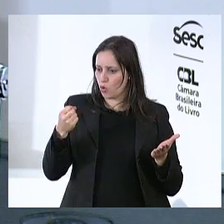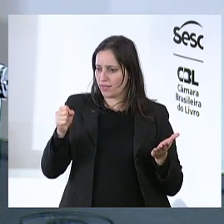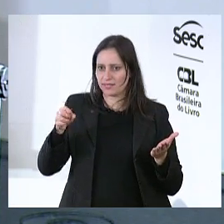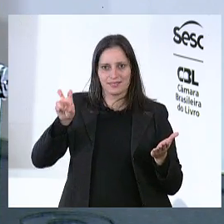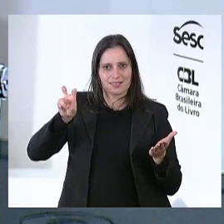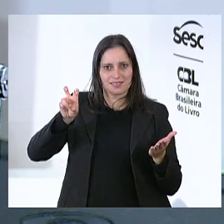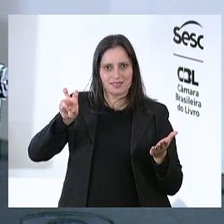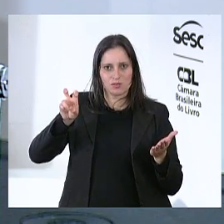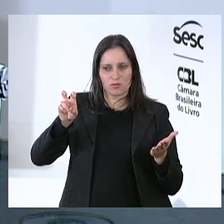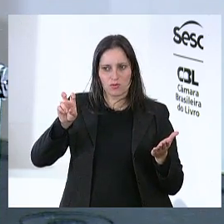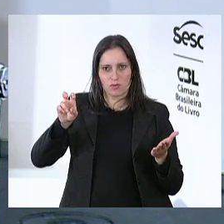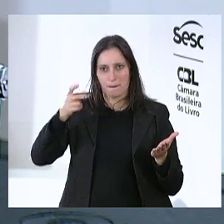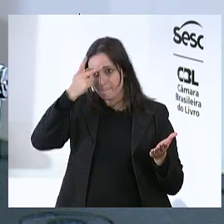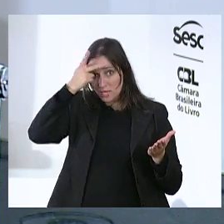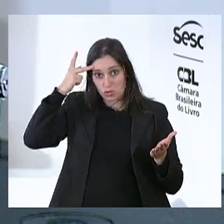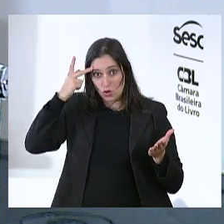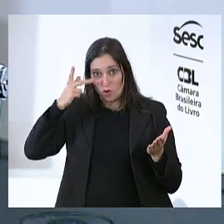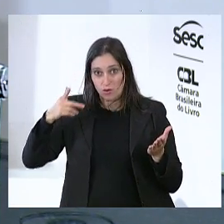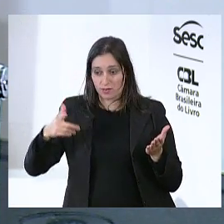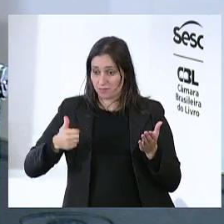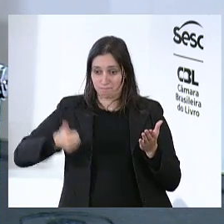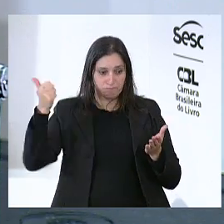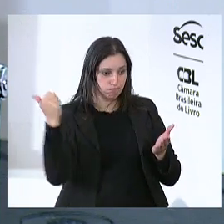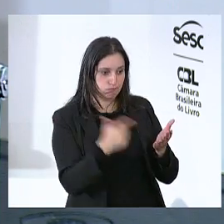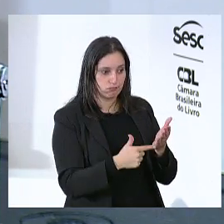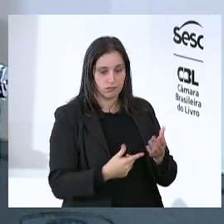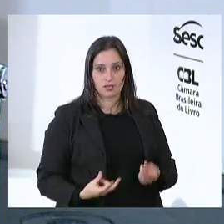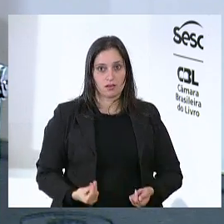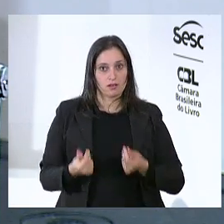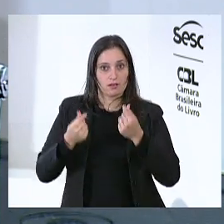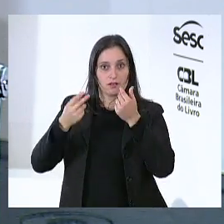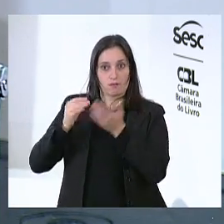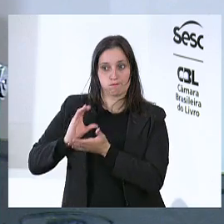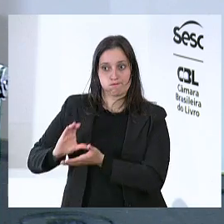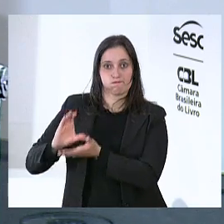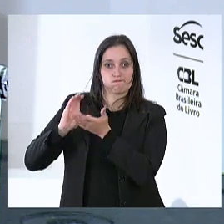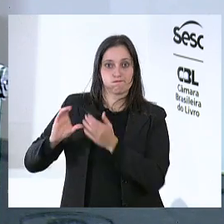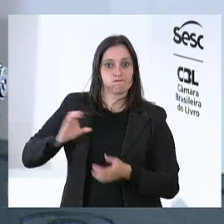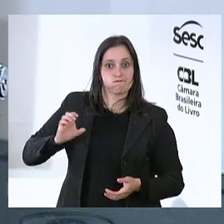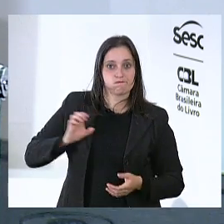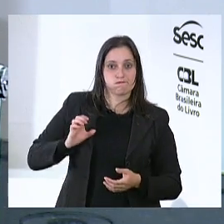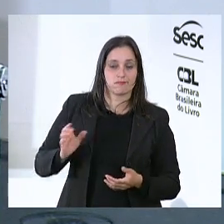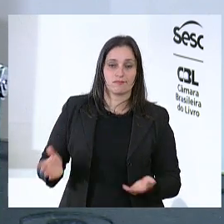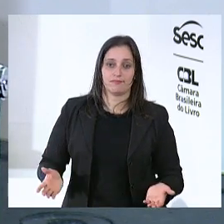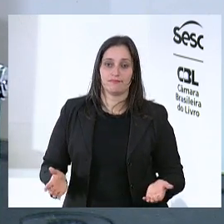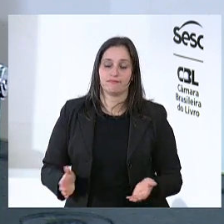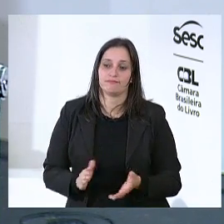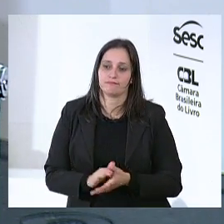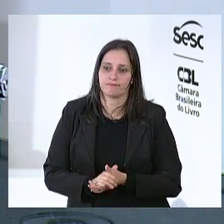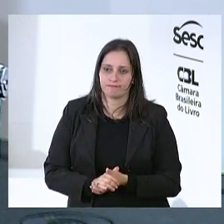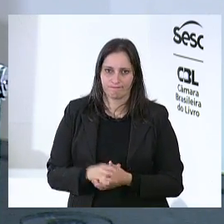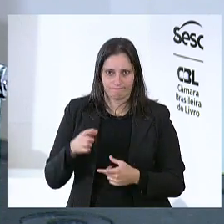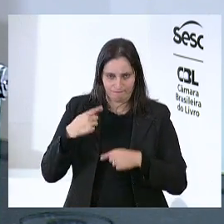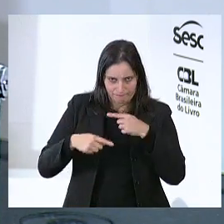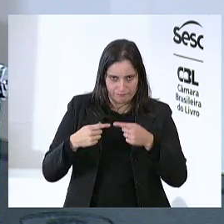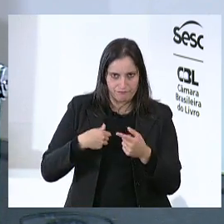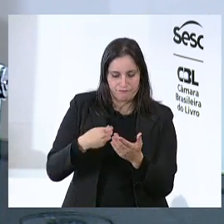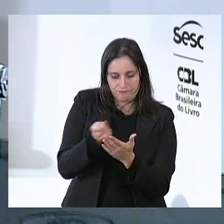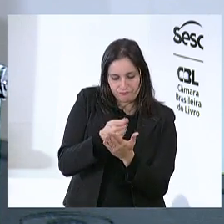que é isso aí? Que raio de democracia é essa? Eu escrevi depois um livro chamado Democracia Econômica,